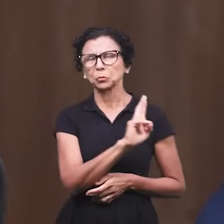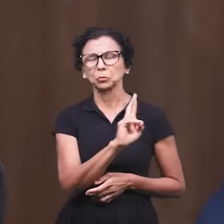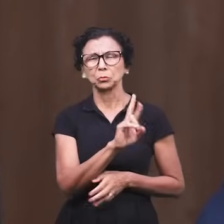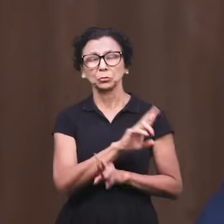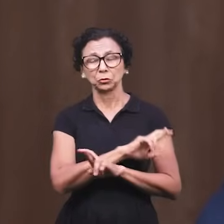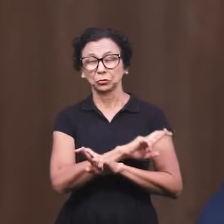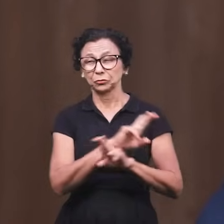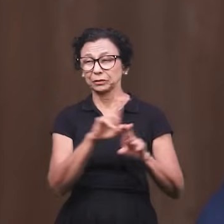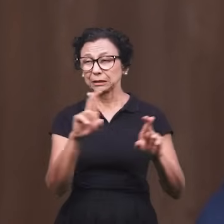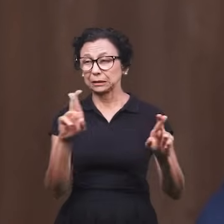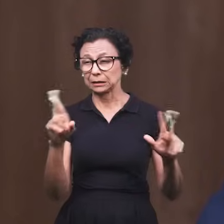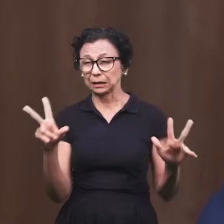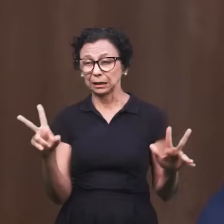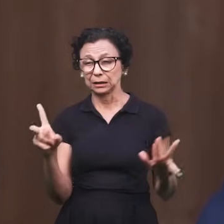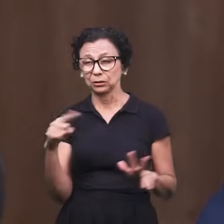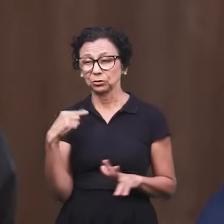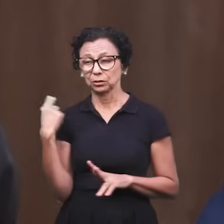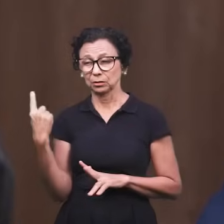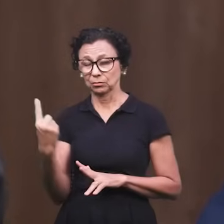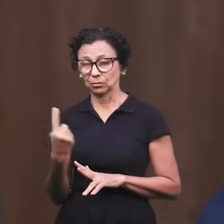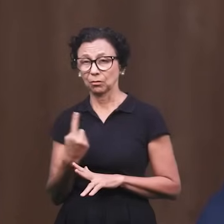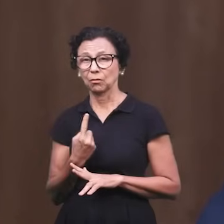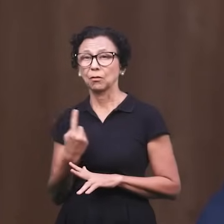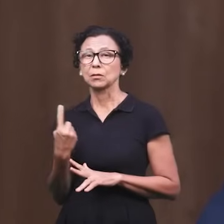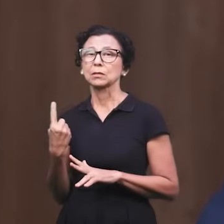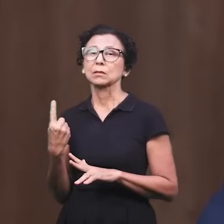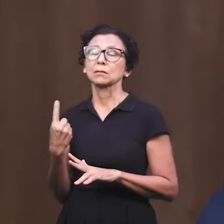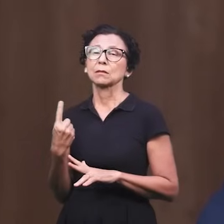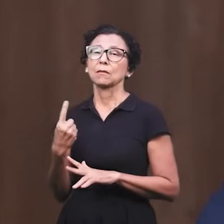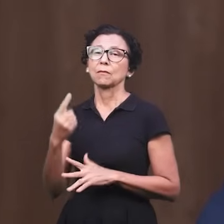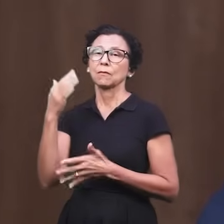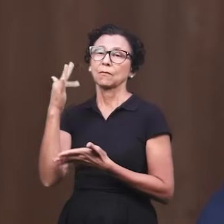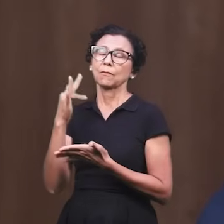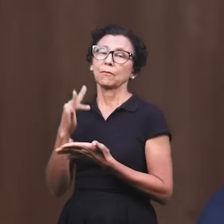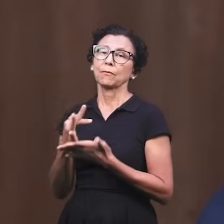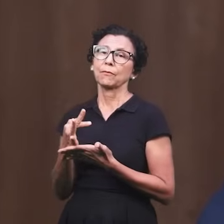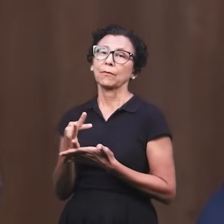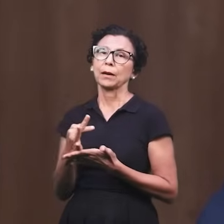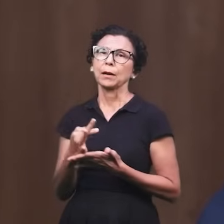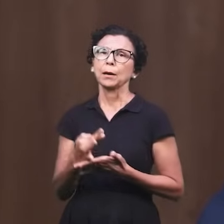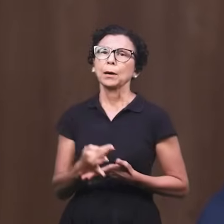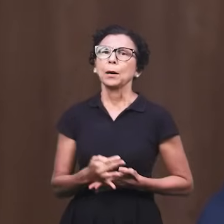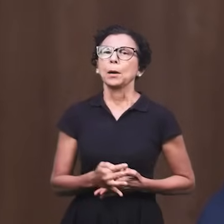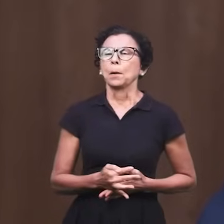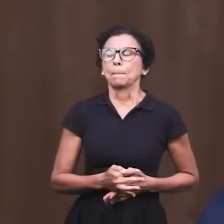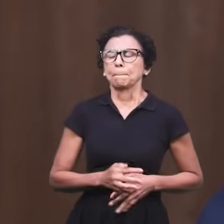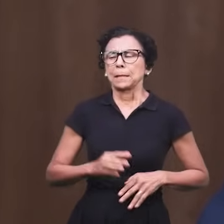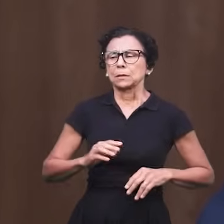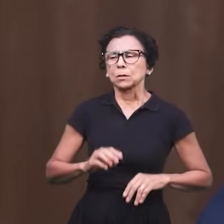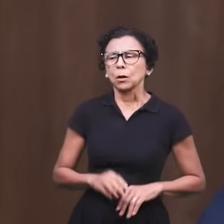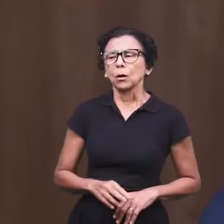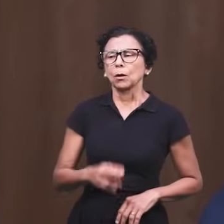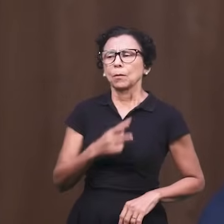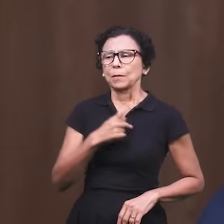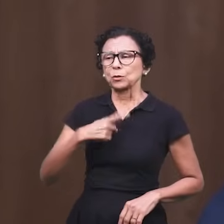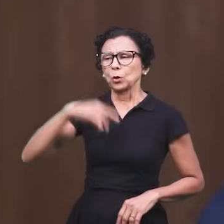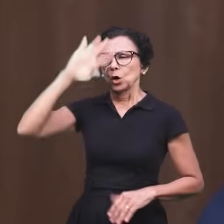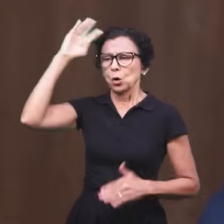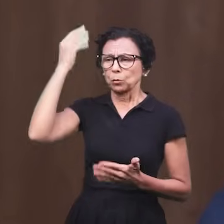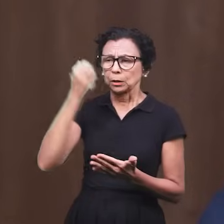totalmente oposta, de idolatria, de tantas coisas opostas à nossa fé. Mas pastor, eu creio que o Senhor vai